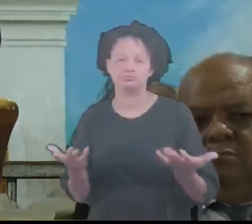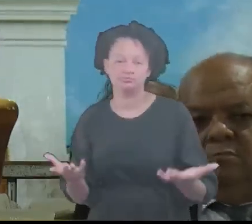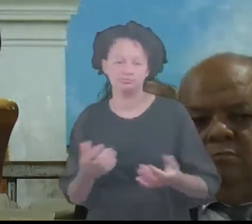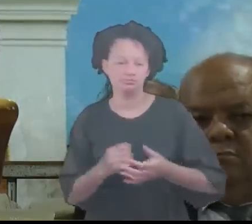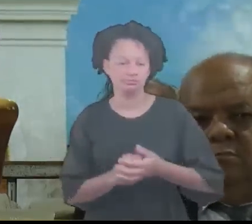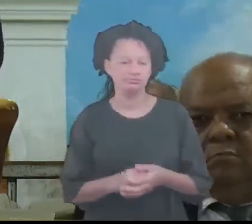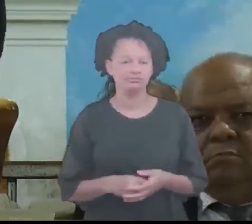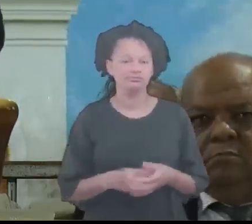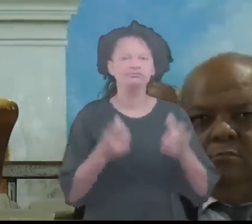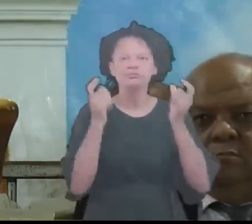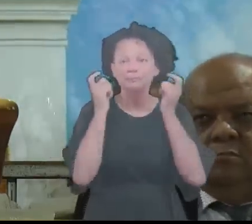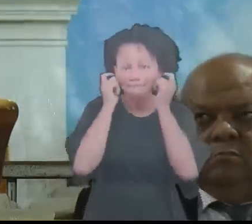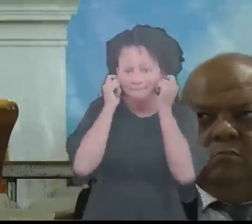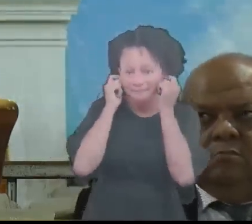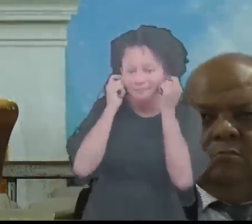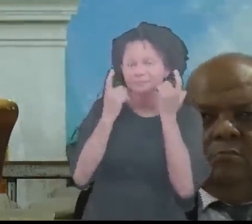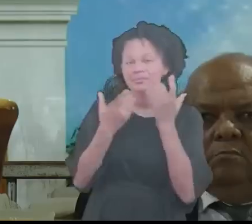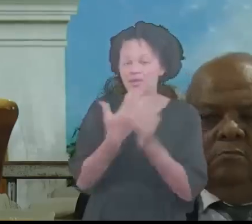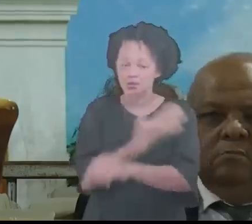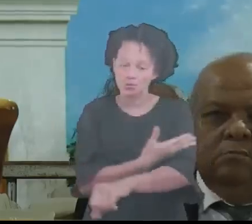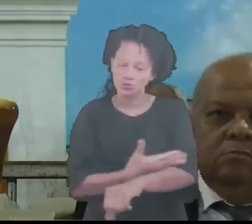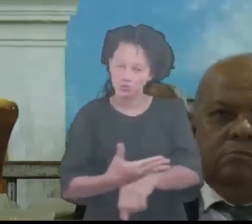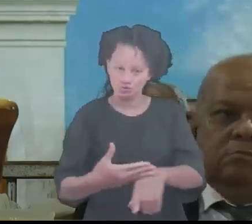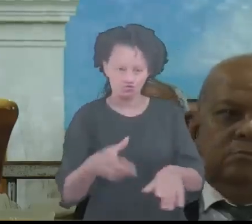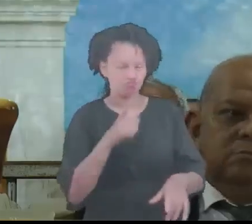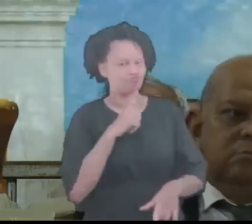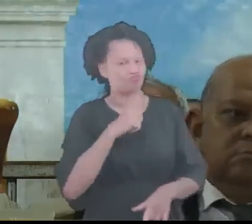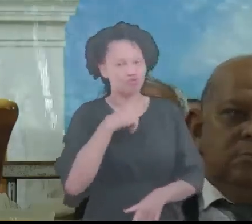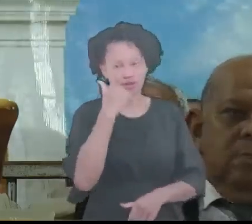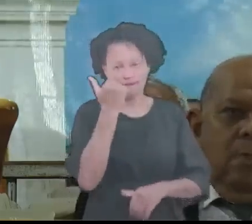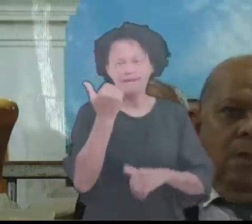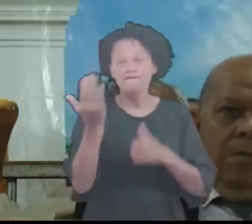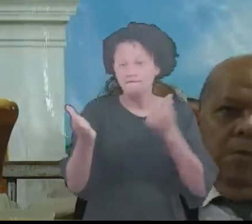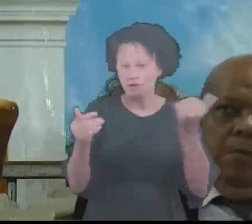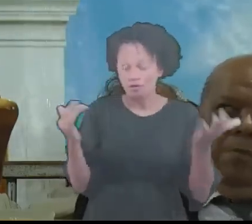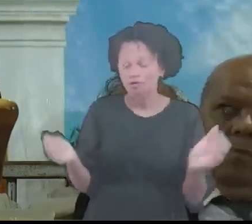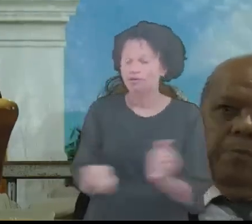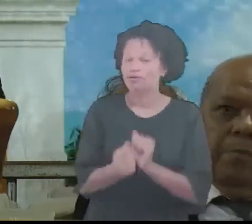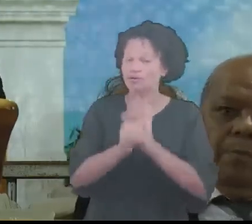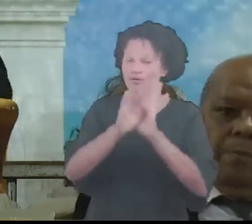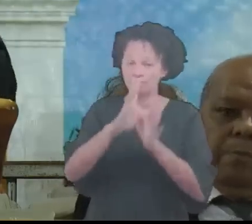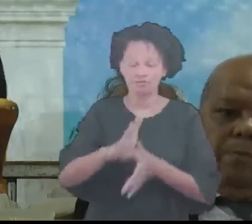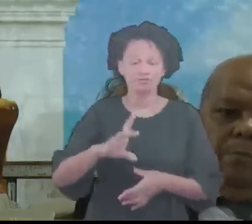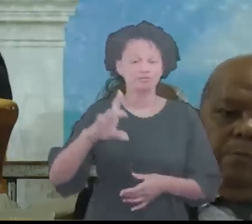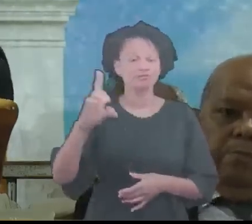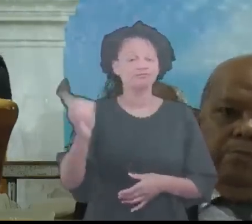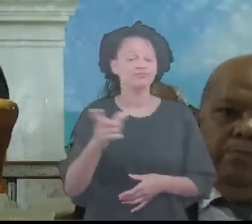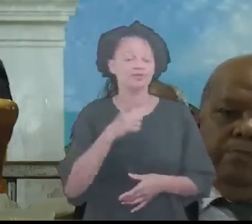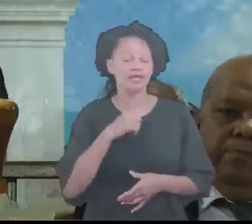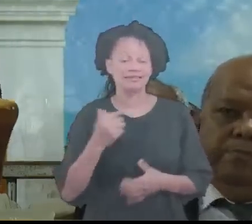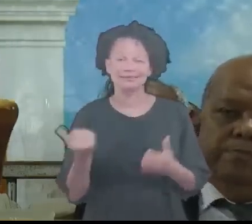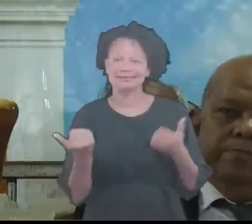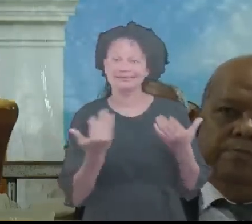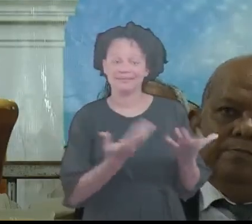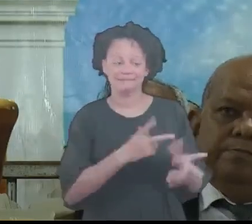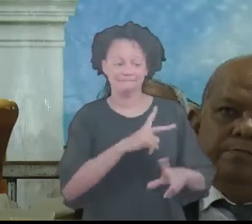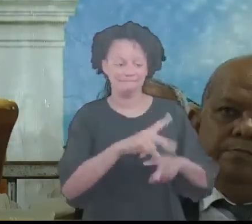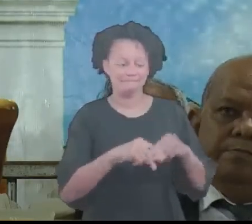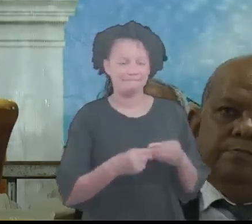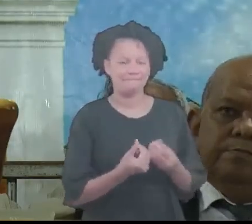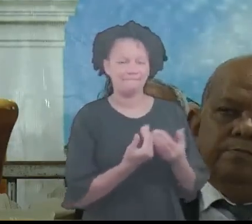uns brincos nas pessoas que têm esse costume. Glória a Deus. Ele traz um presente, ele traz